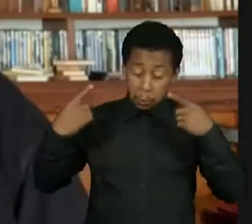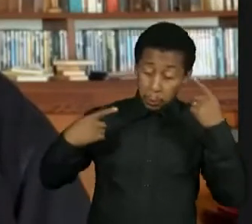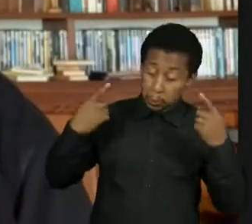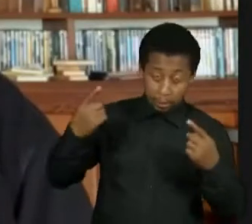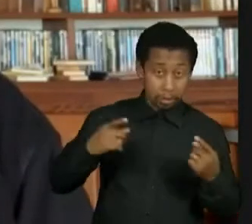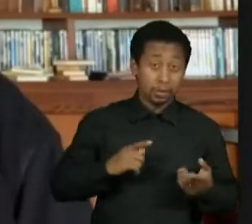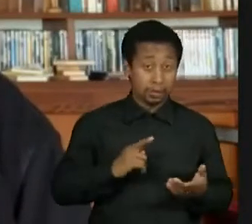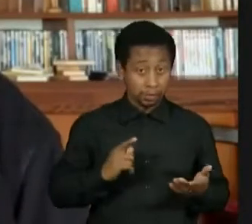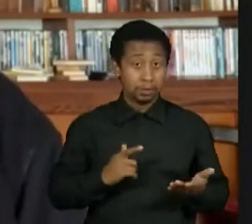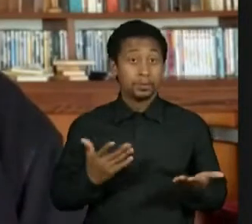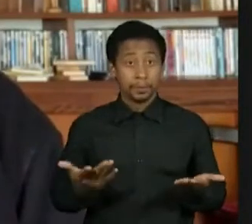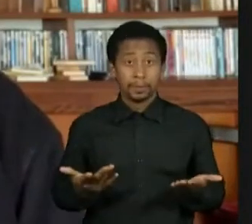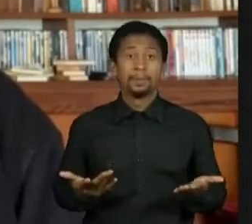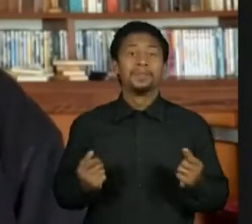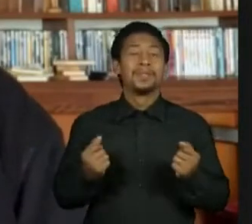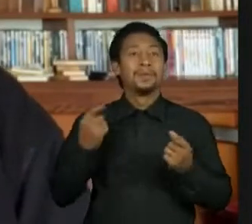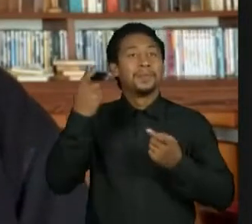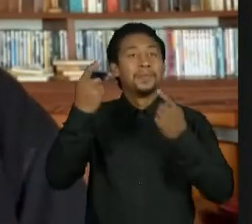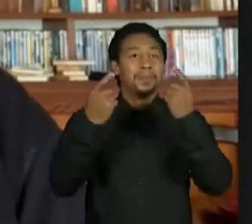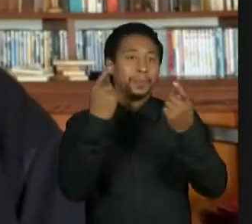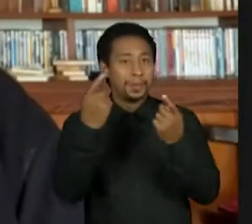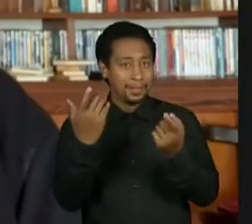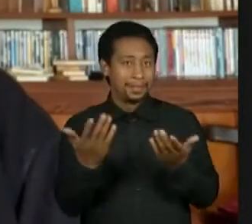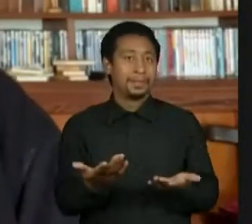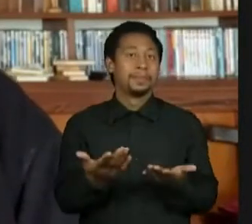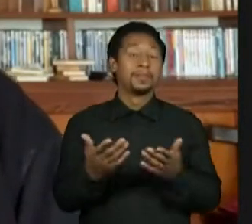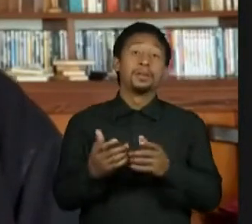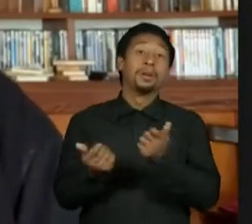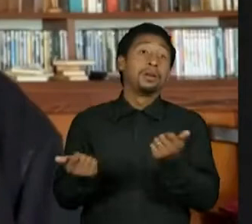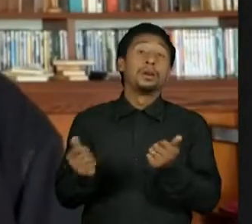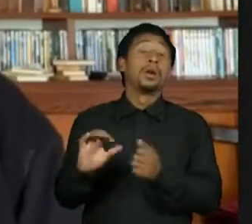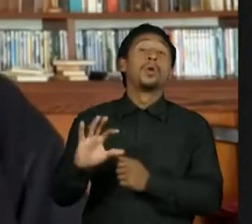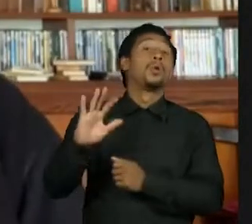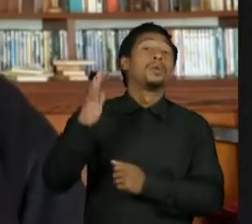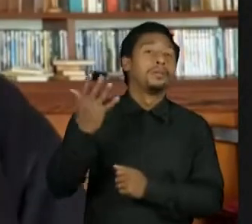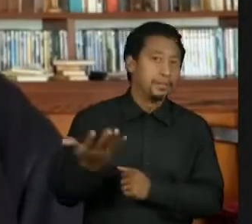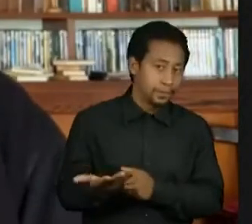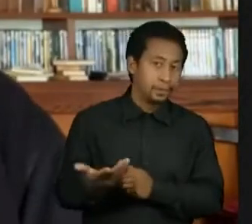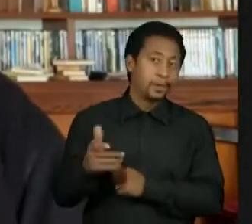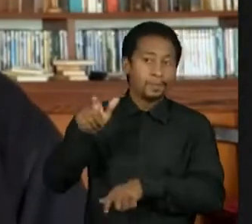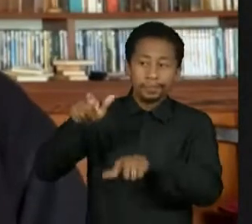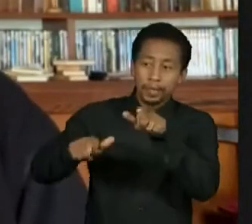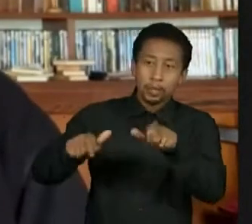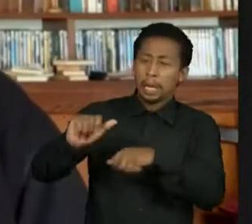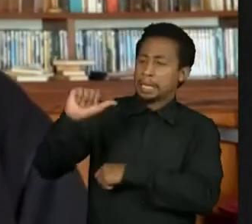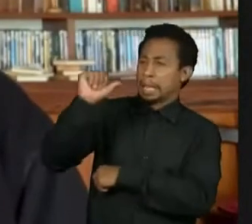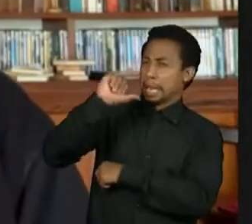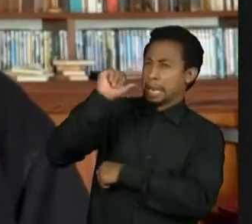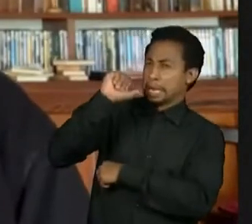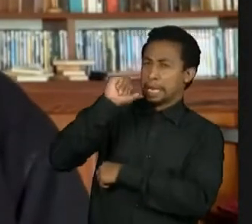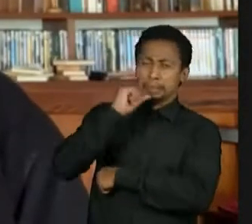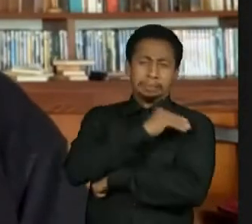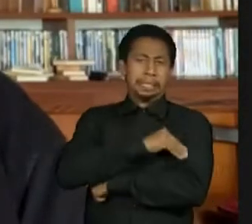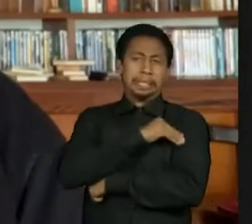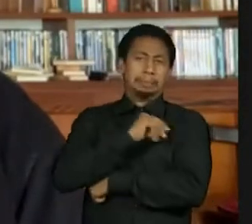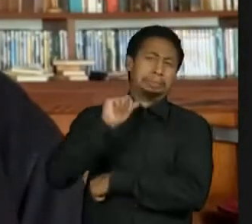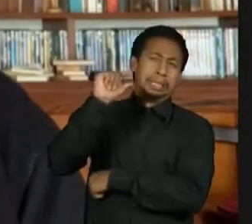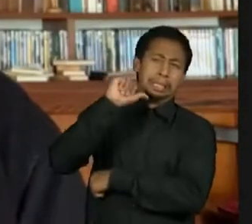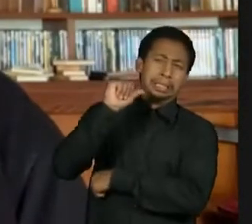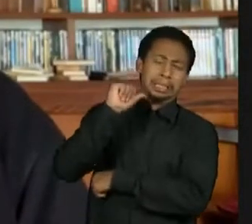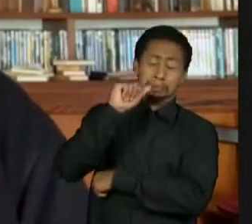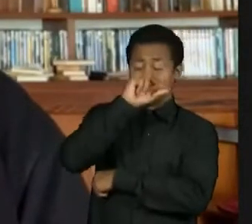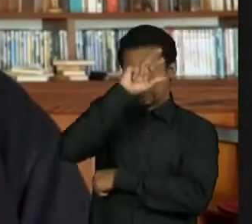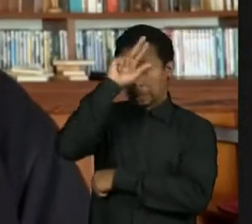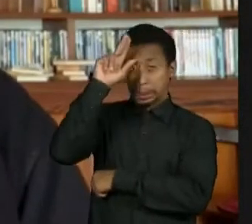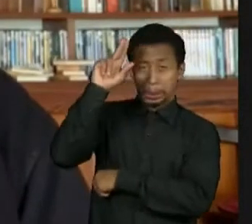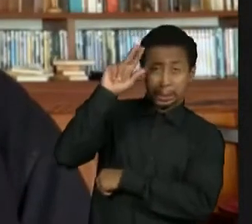preocupava muito quando eu escrevi o livro, que é a quantidade de histórias que terminavam mal, né? Dentro de num contexto em que as pessoas pareciam tão felizes,